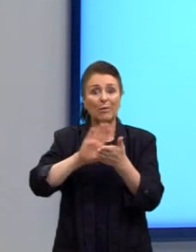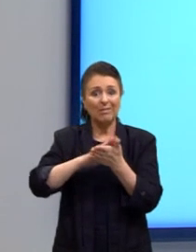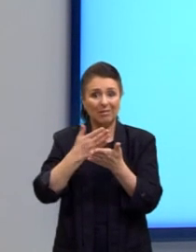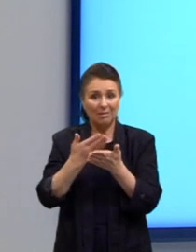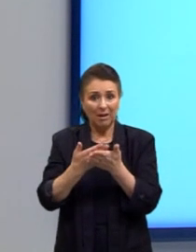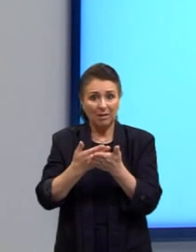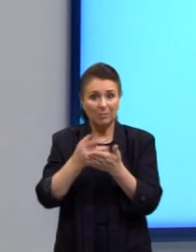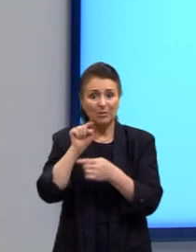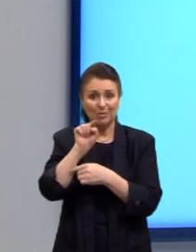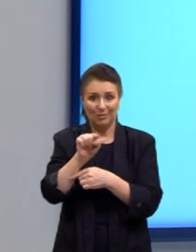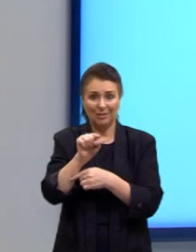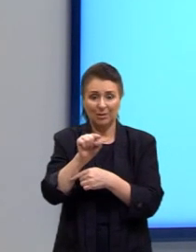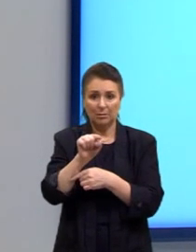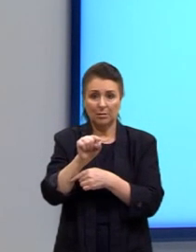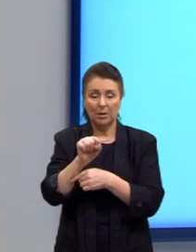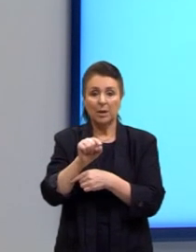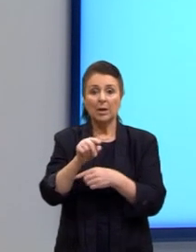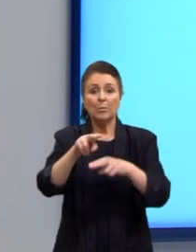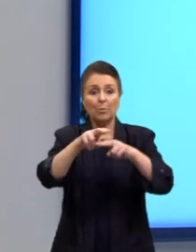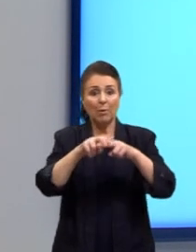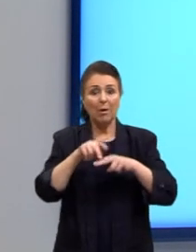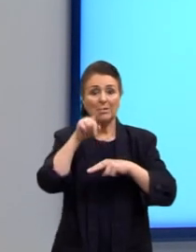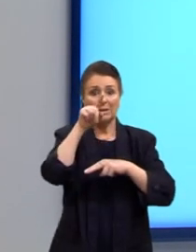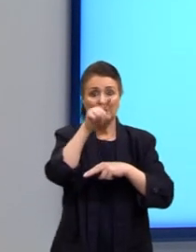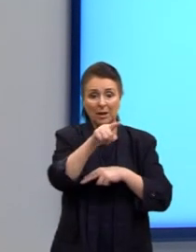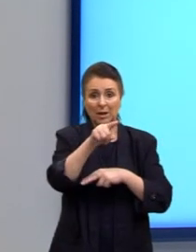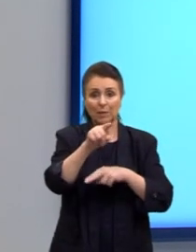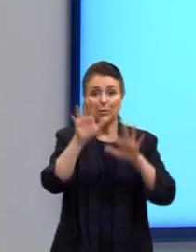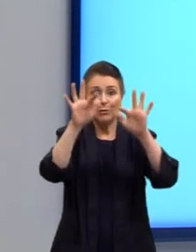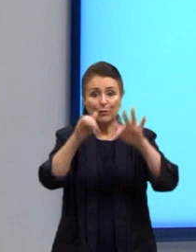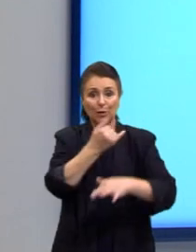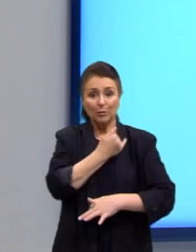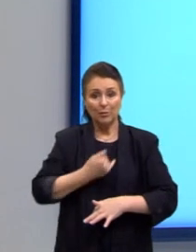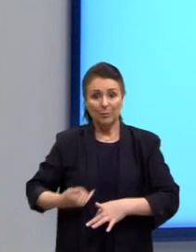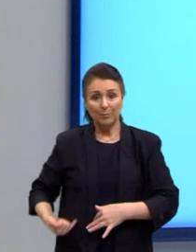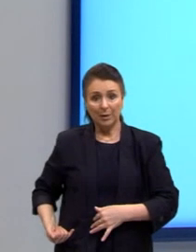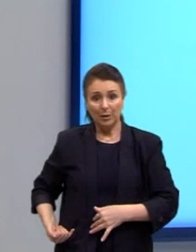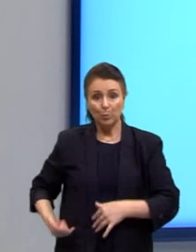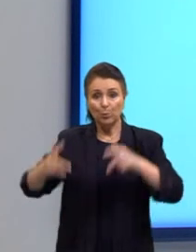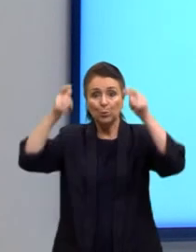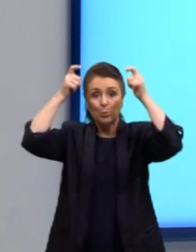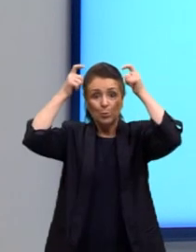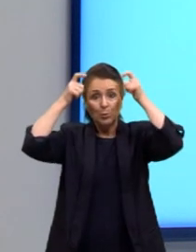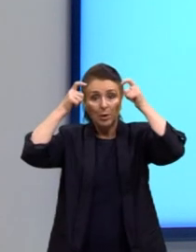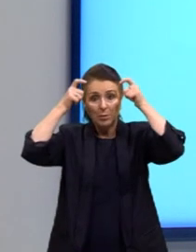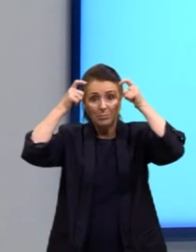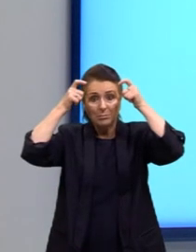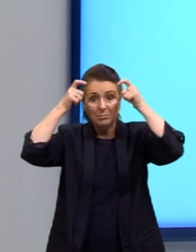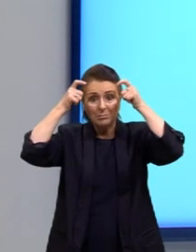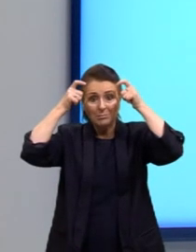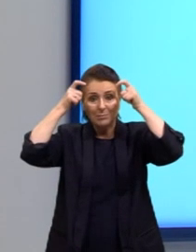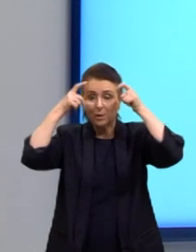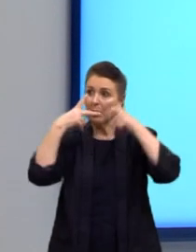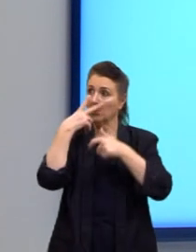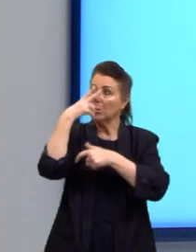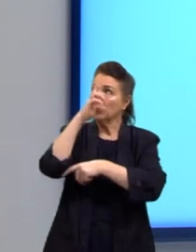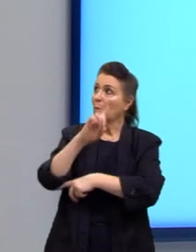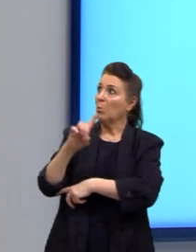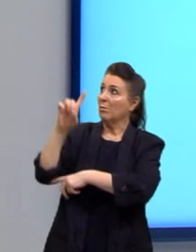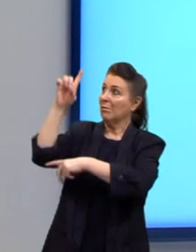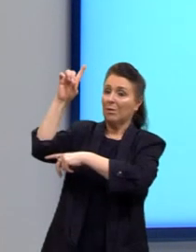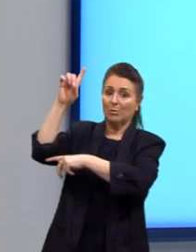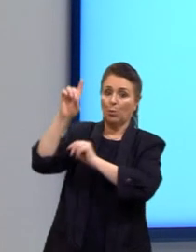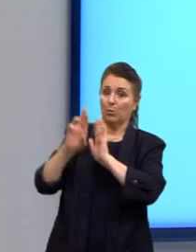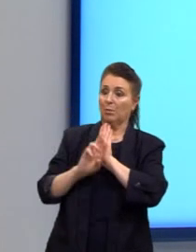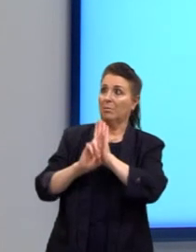O fim do Império de uma pessoa que é um rei que era tido como Deus então nós